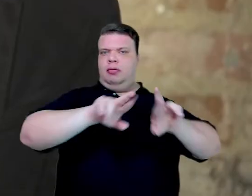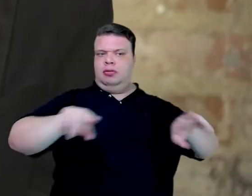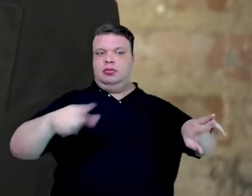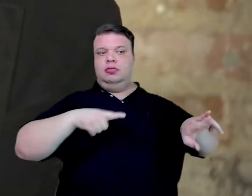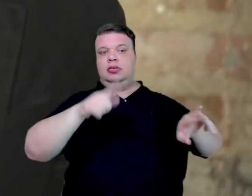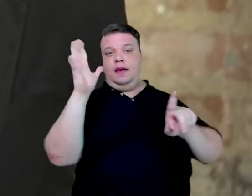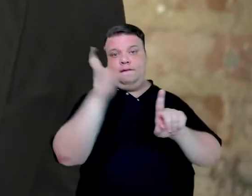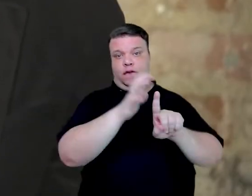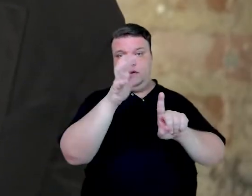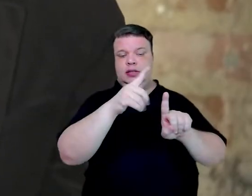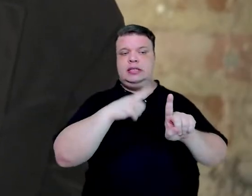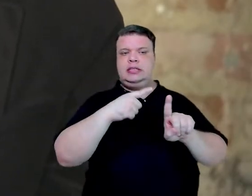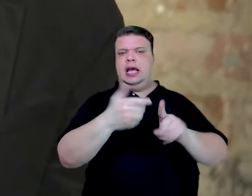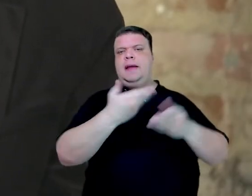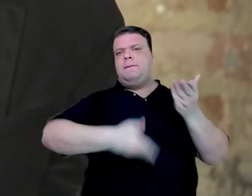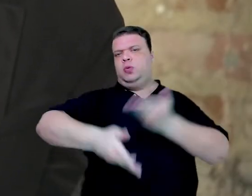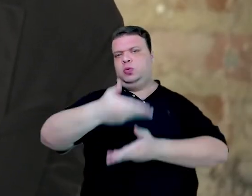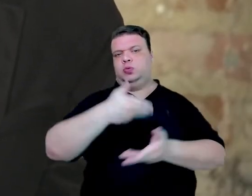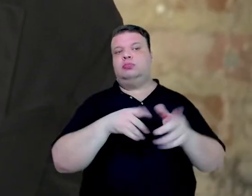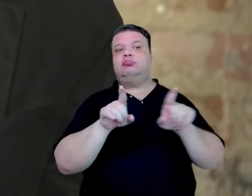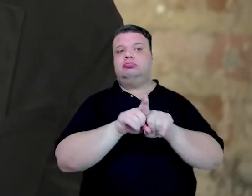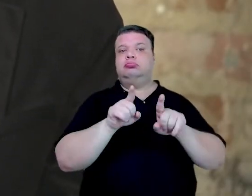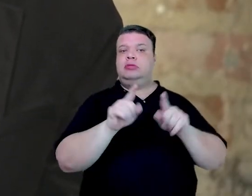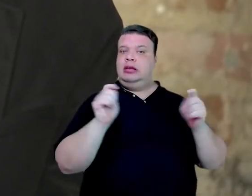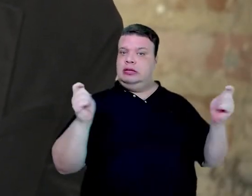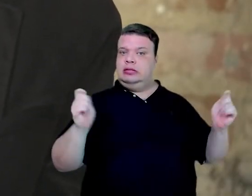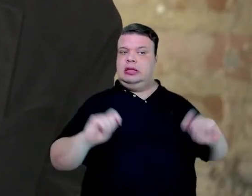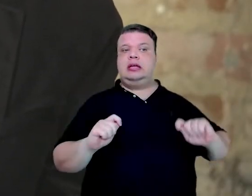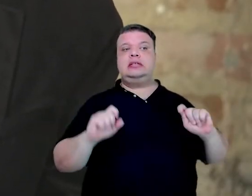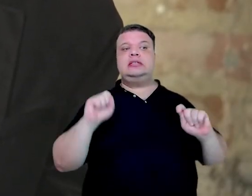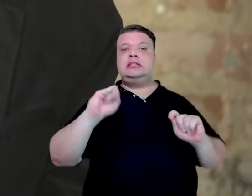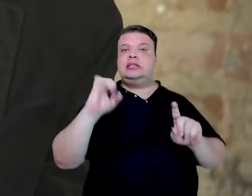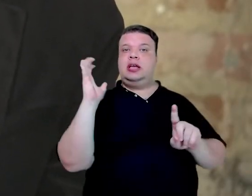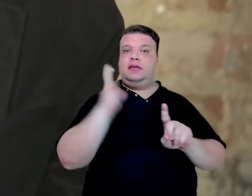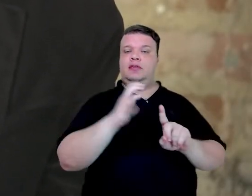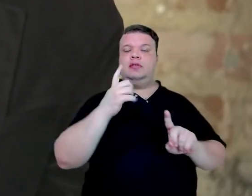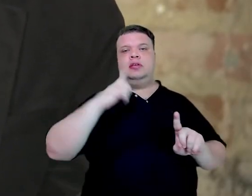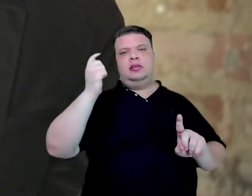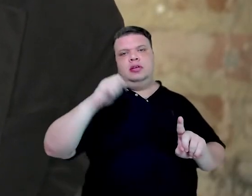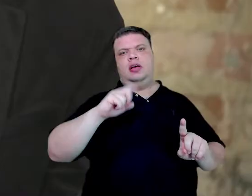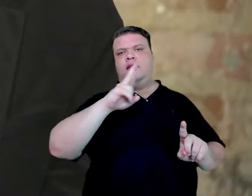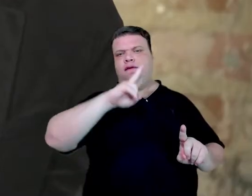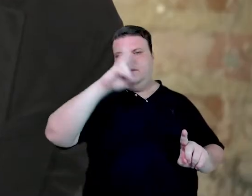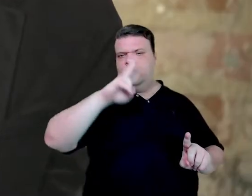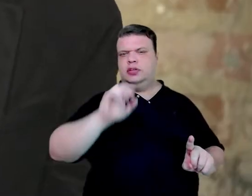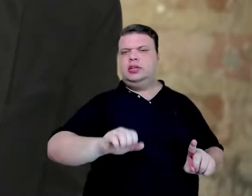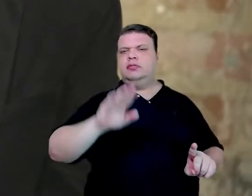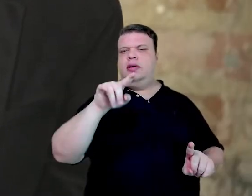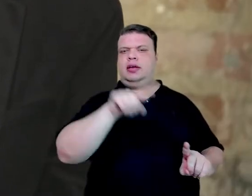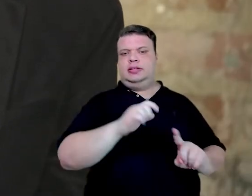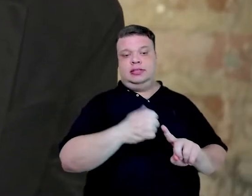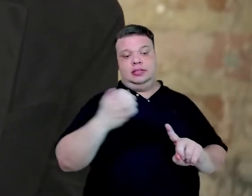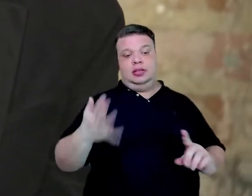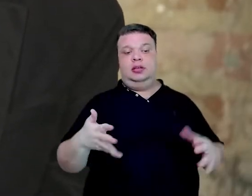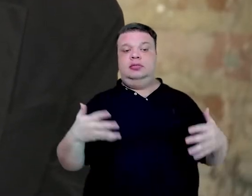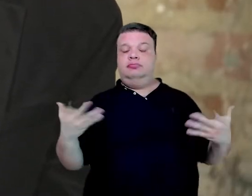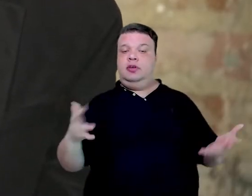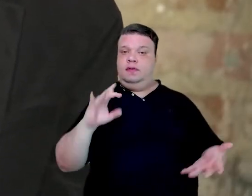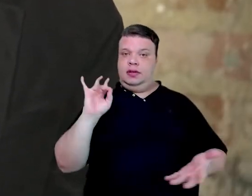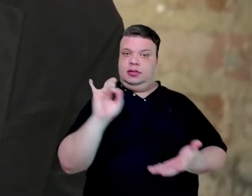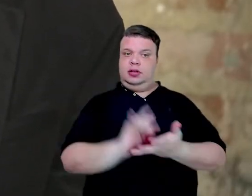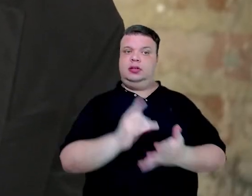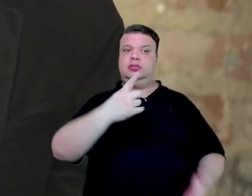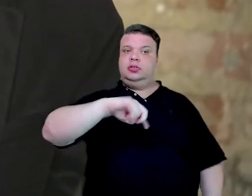Então, na verdade, quando a gente está falando em mudanças climáticas, a gente também tem que ressaltar que nós estamos falando em escalas também espaciais.